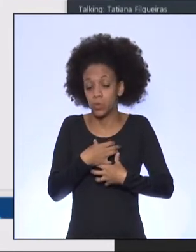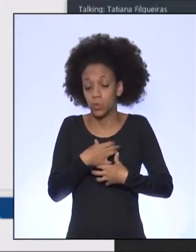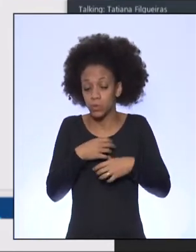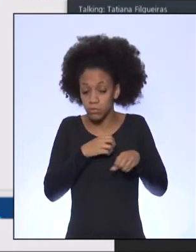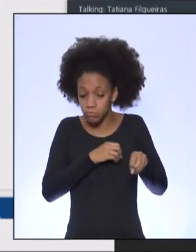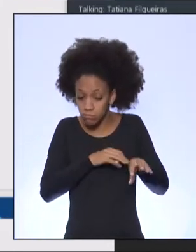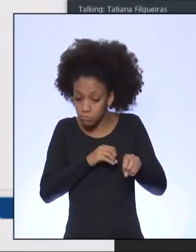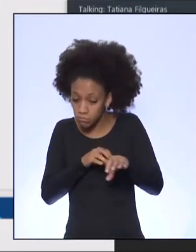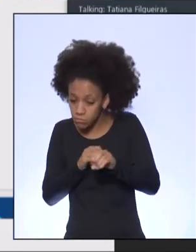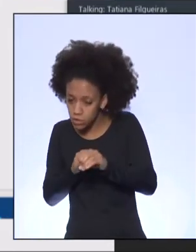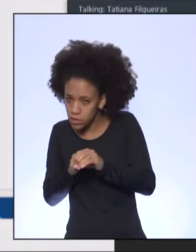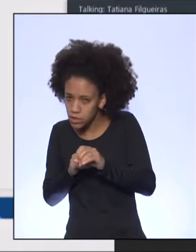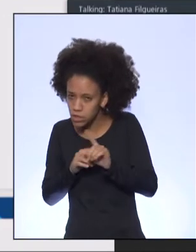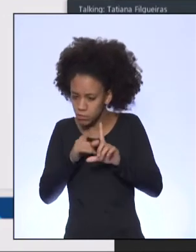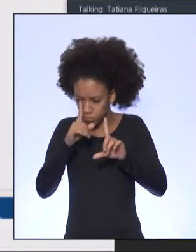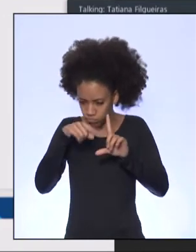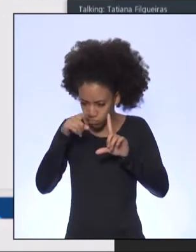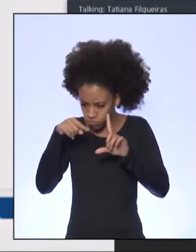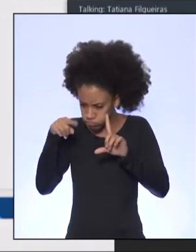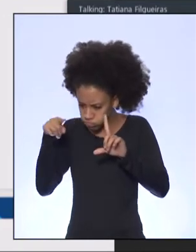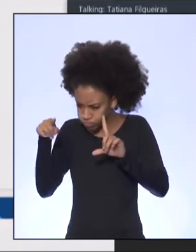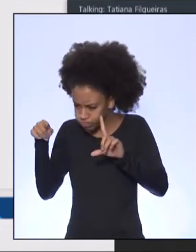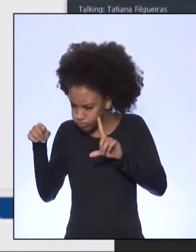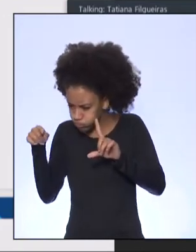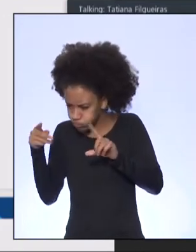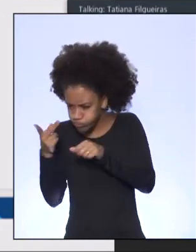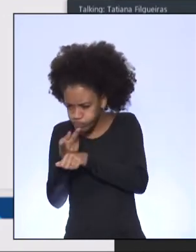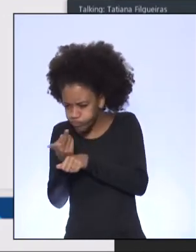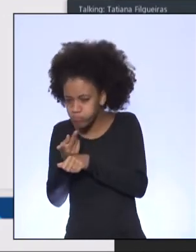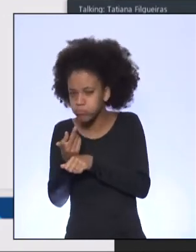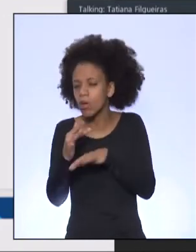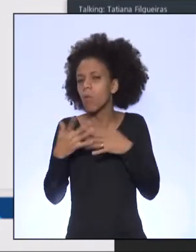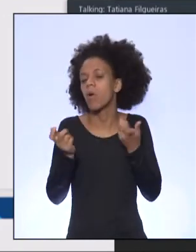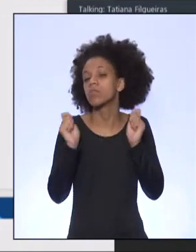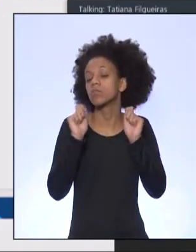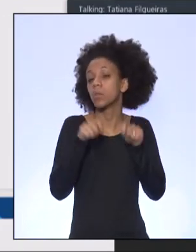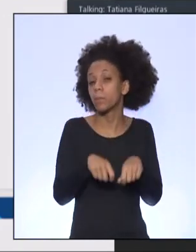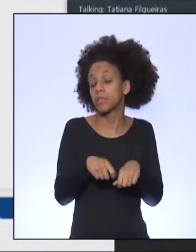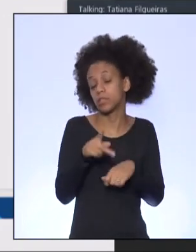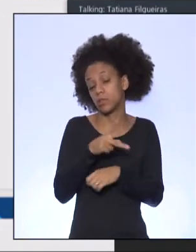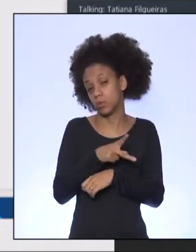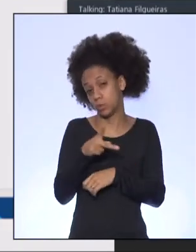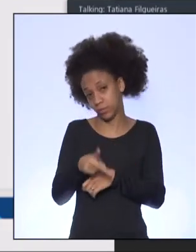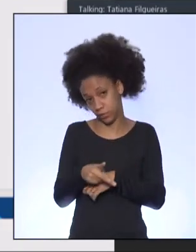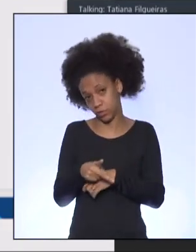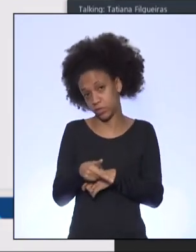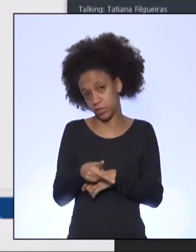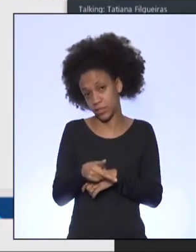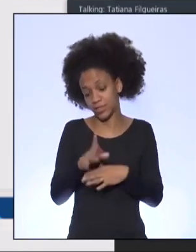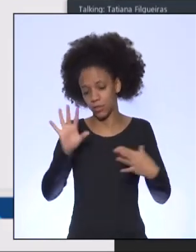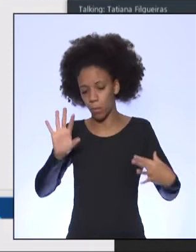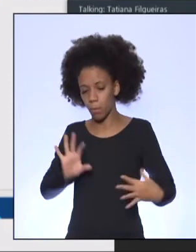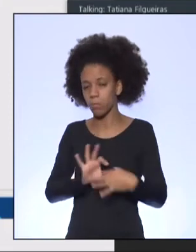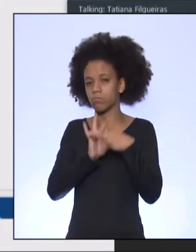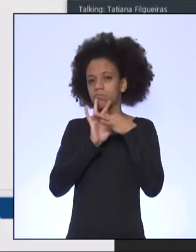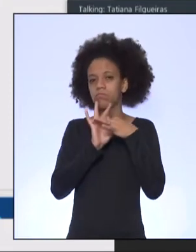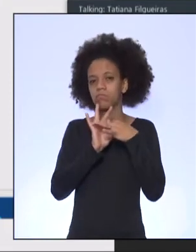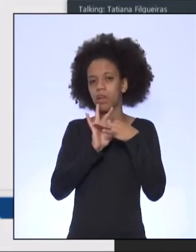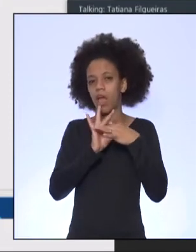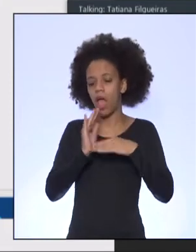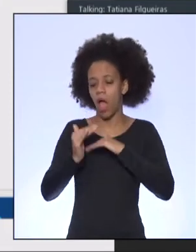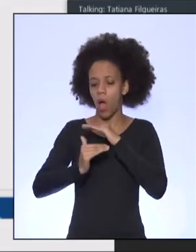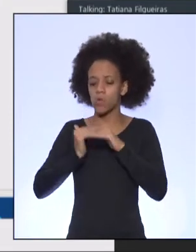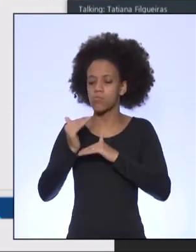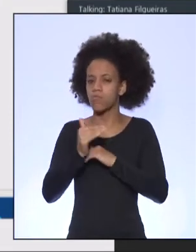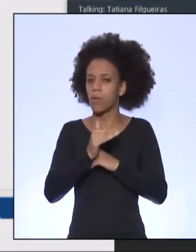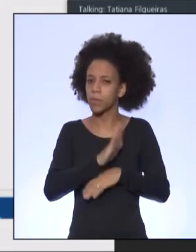gente mapeou uma resenha de literatura quais são as competências dos professores que estão atreladas ao desenvolvimento